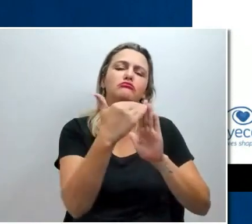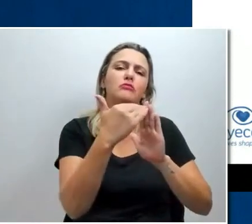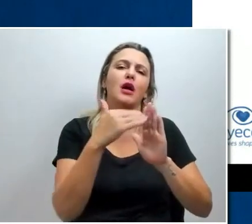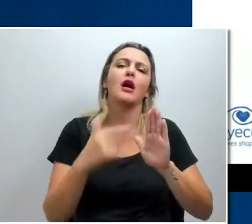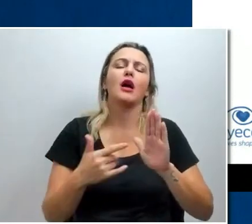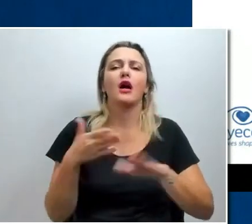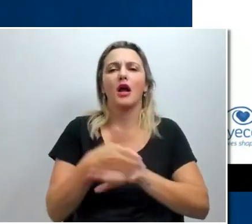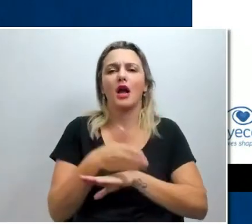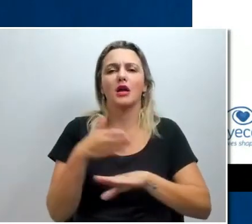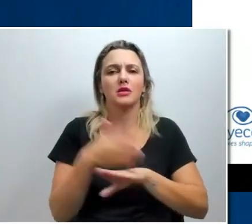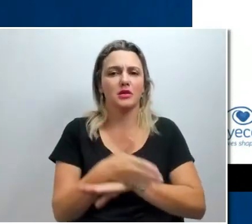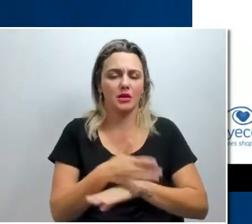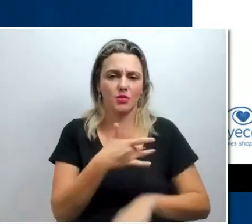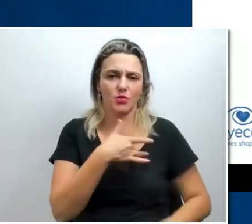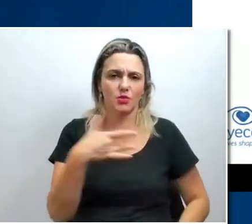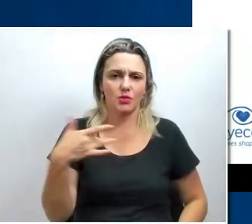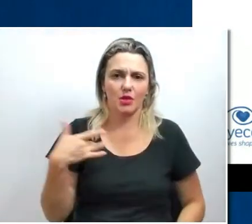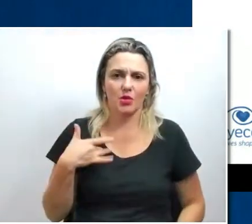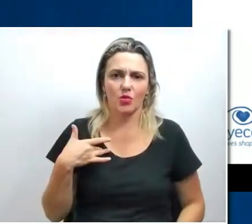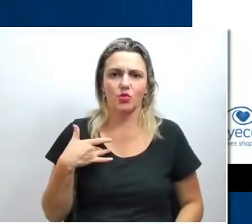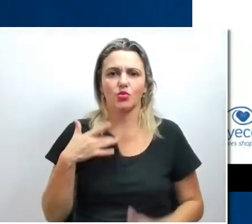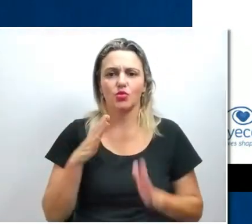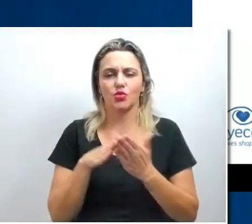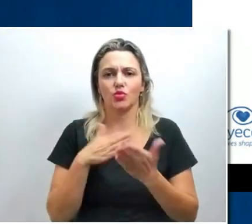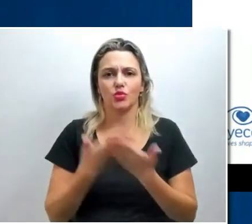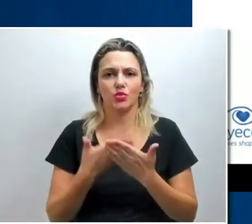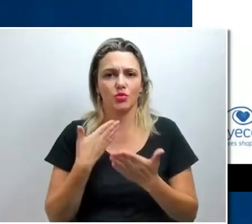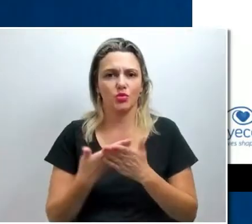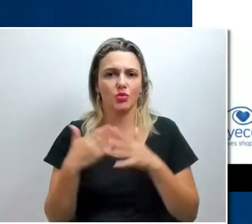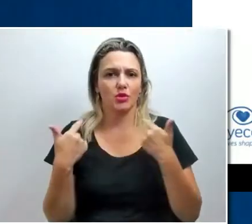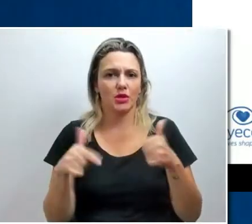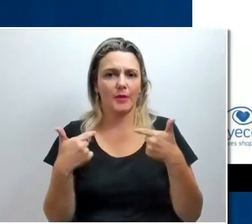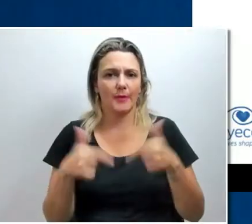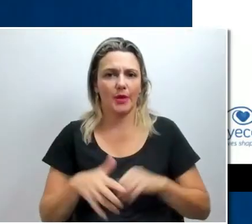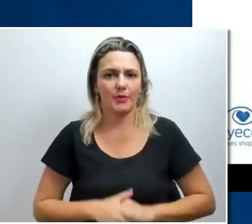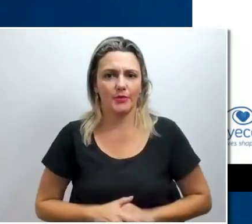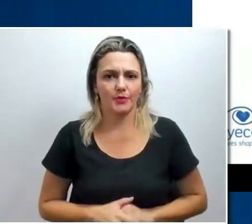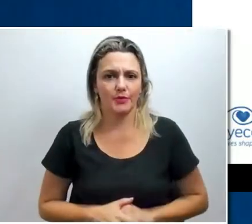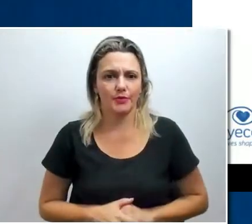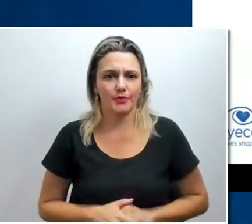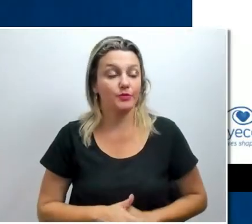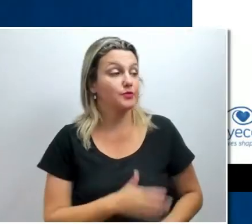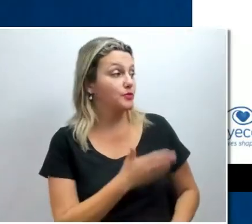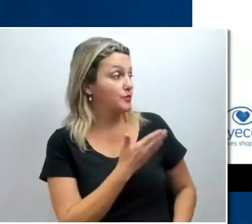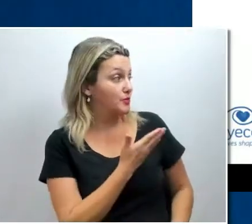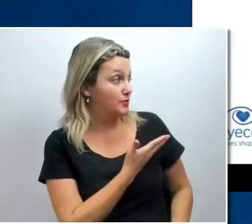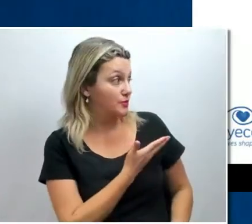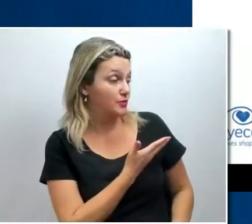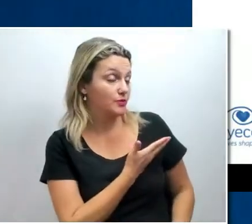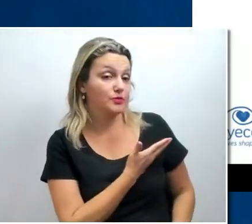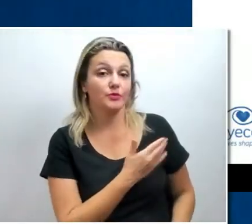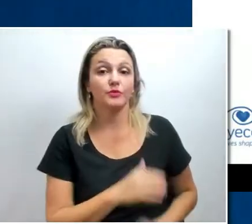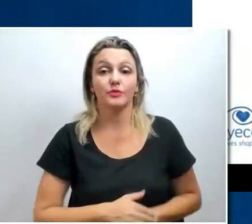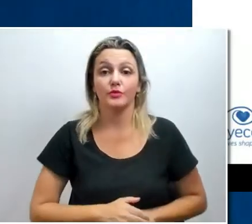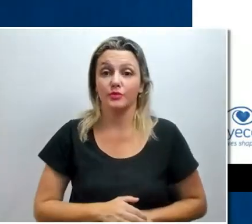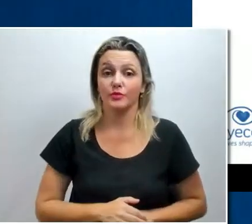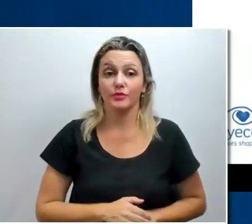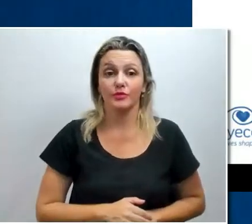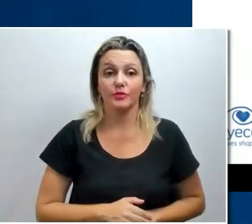trabalho. Mas qual é o maior problema, qual é o maior desafio de tudo, sem o qual nada desses outros